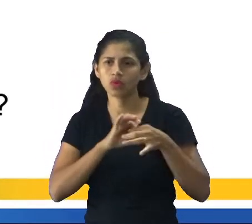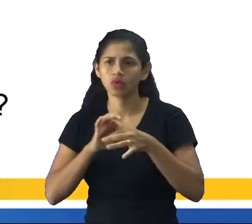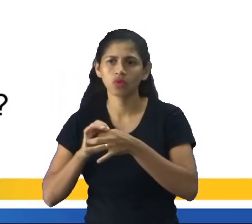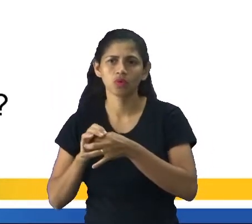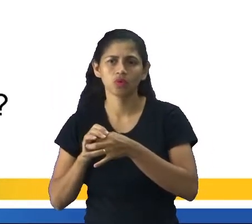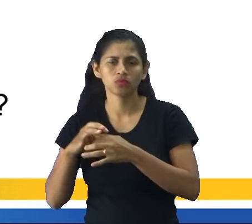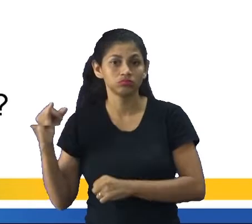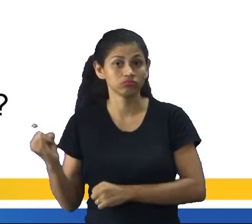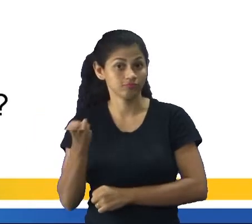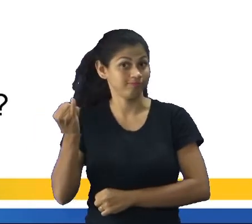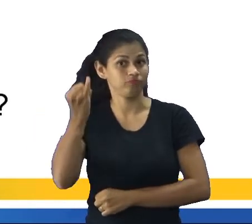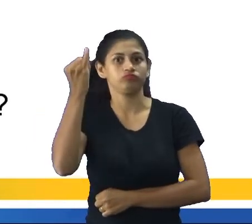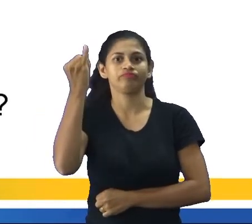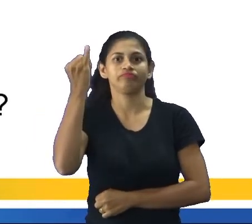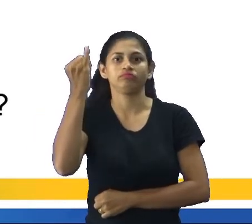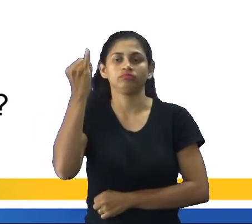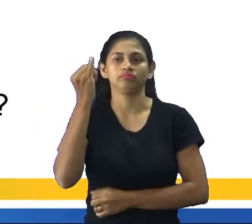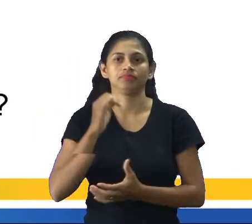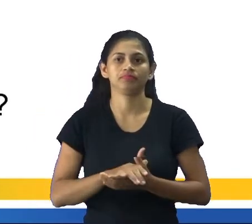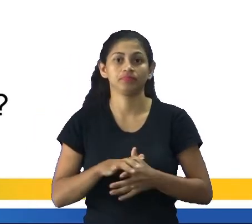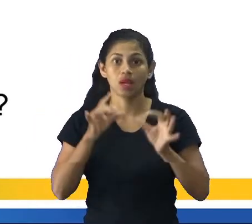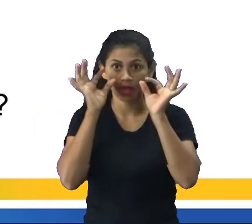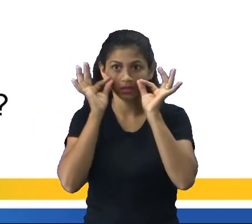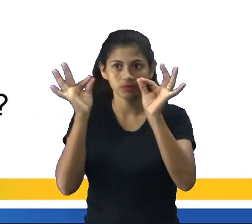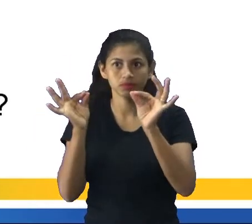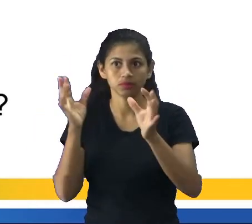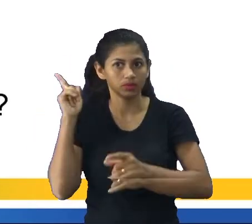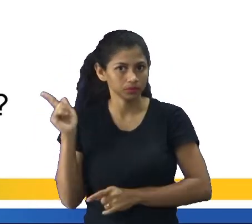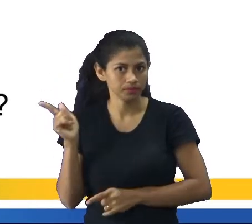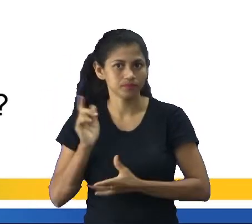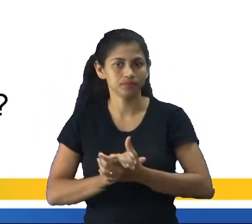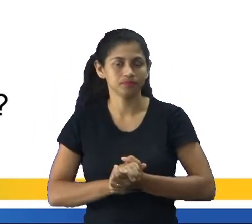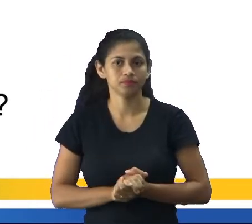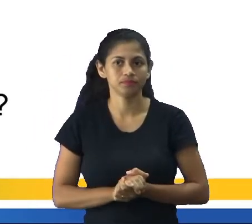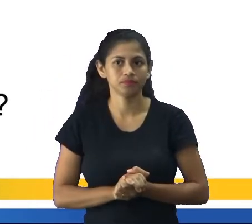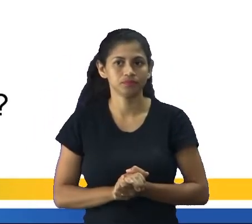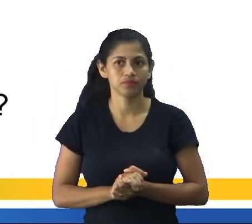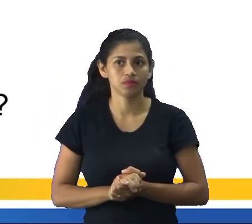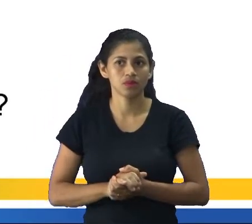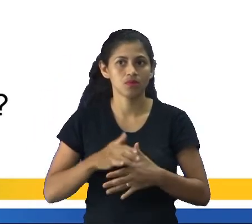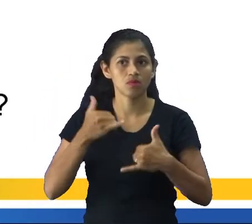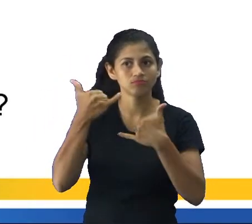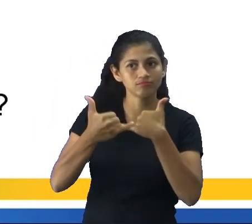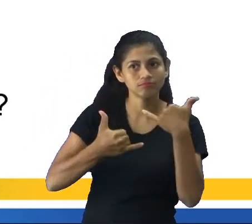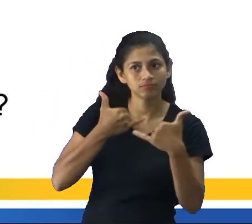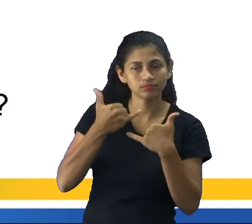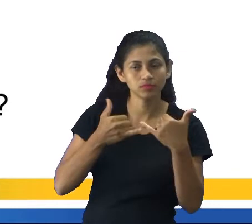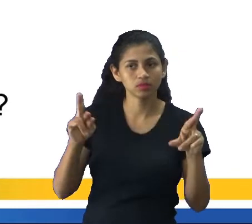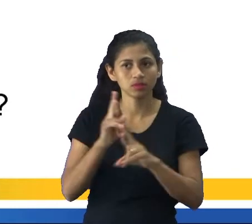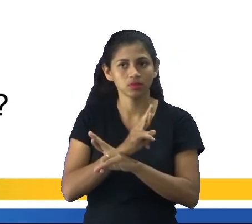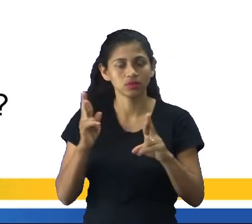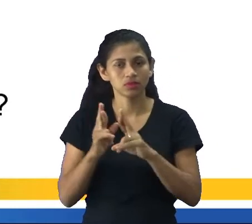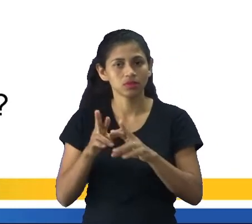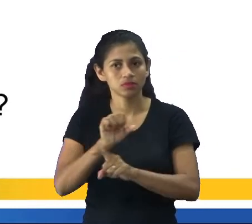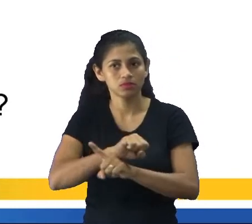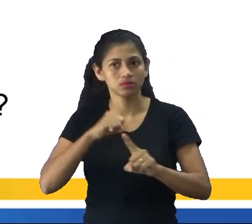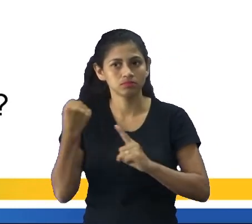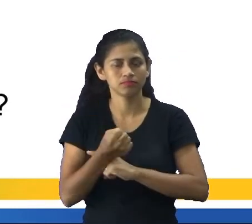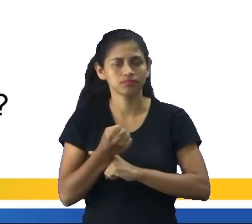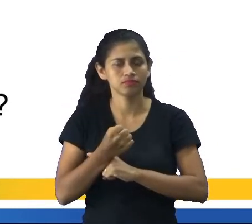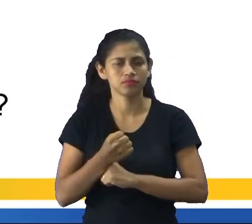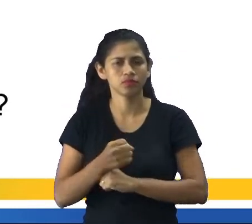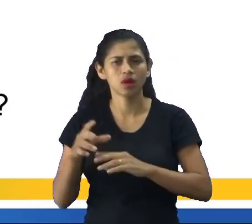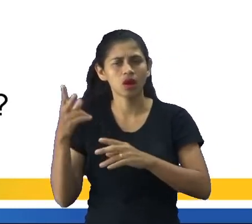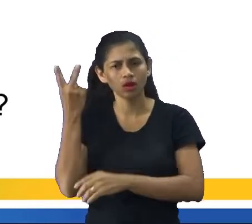muito importante. Então, atenção aqui. De uma forma lúdica, o brincar é o reflexo das relações sociais. Sendo assim, é